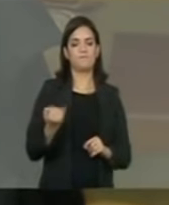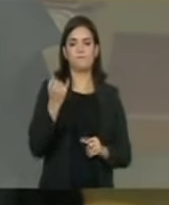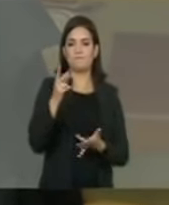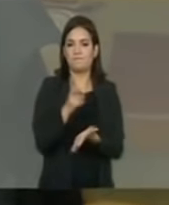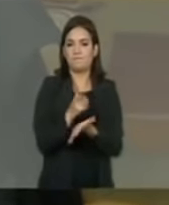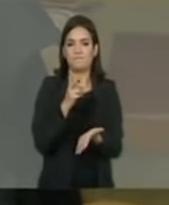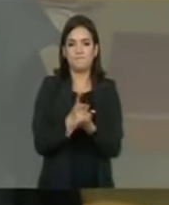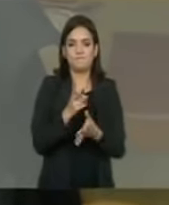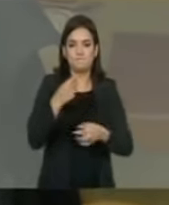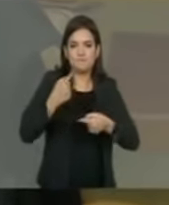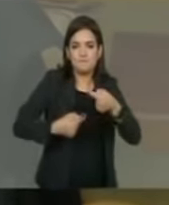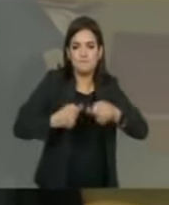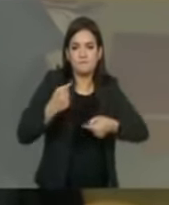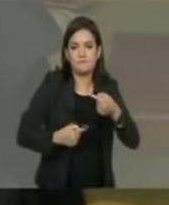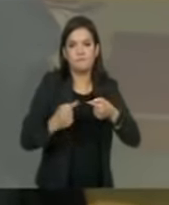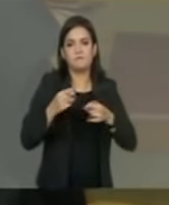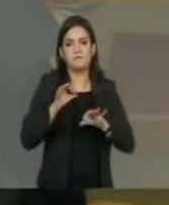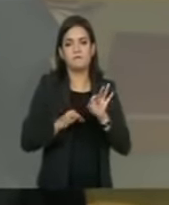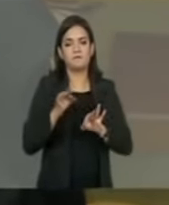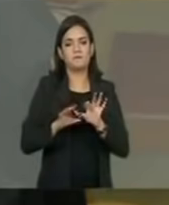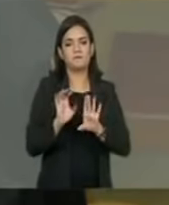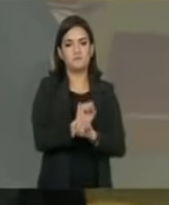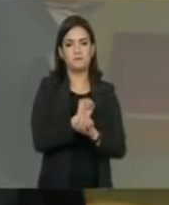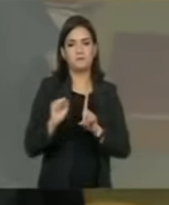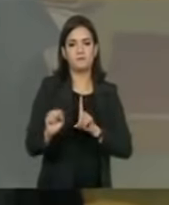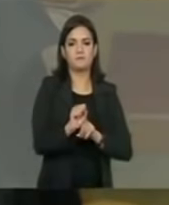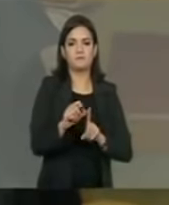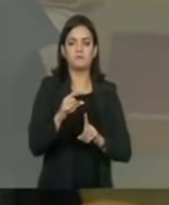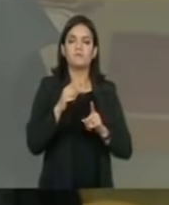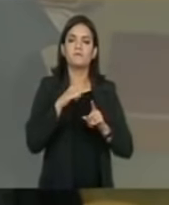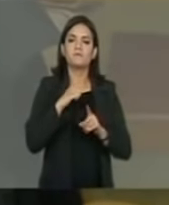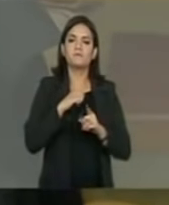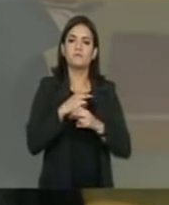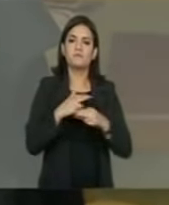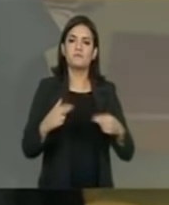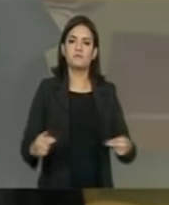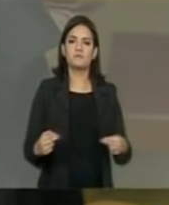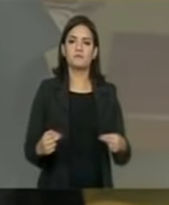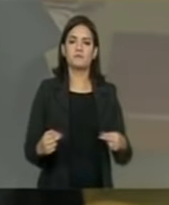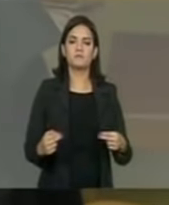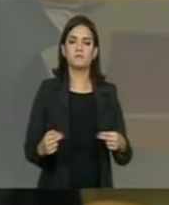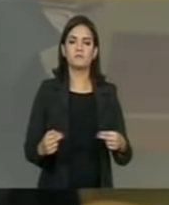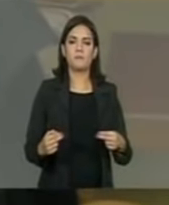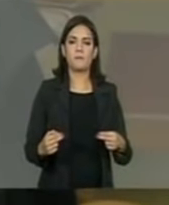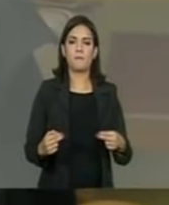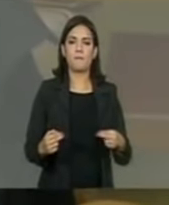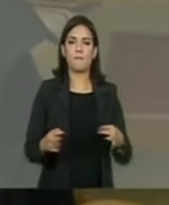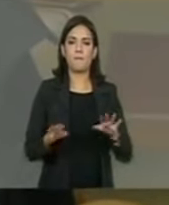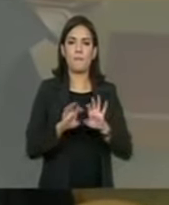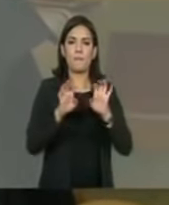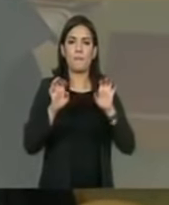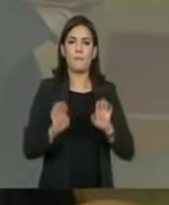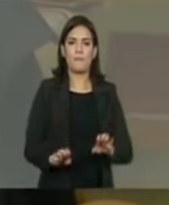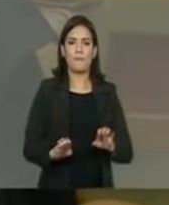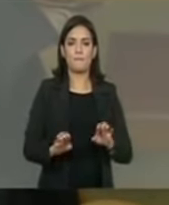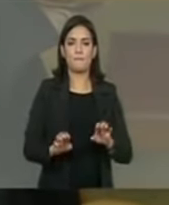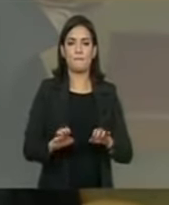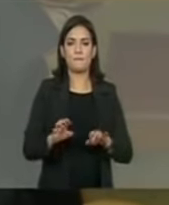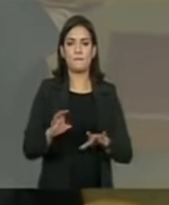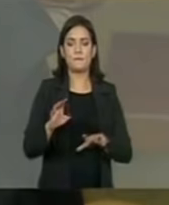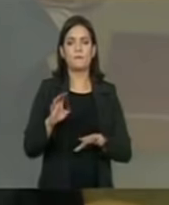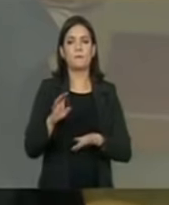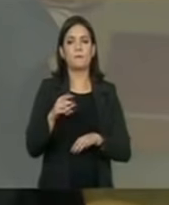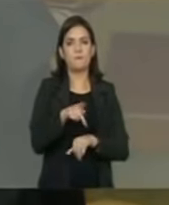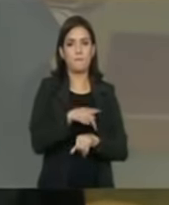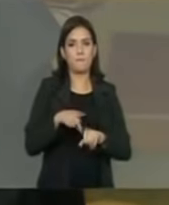jurídica e social a representar um dos fundamentos estruturantes do próprio estado democrático de direito daí a